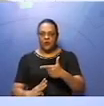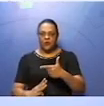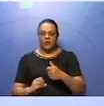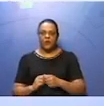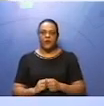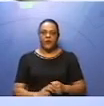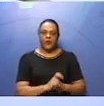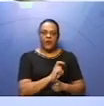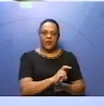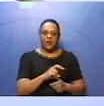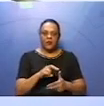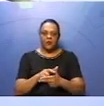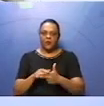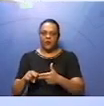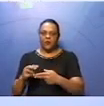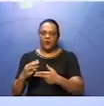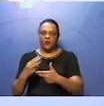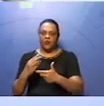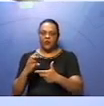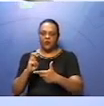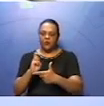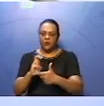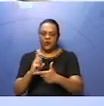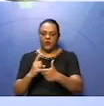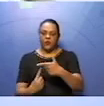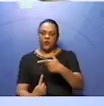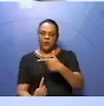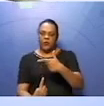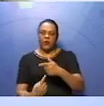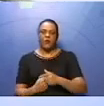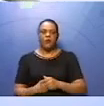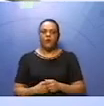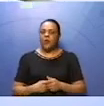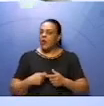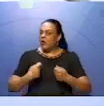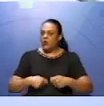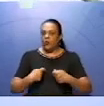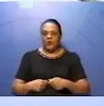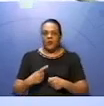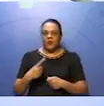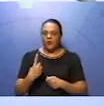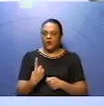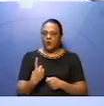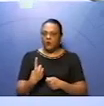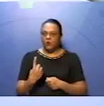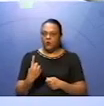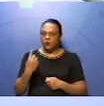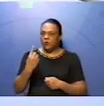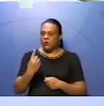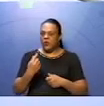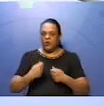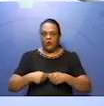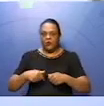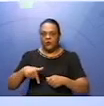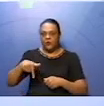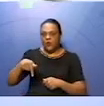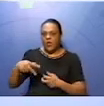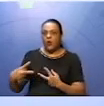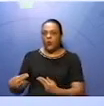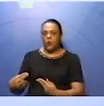5 dividido por 5 dá 1. Esse 1 não precisa colocar, e todo número elevado a 1 é ele